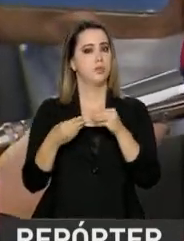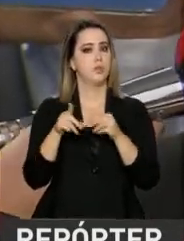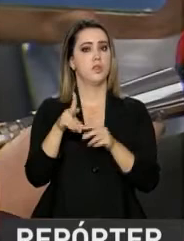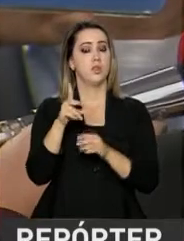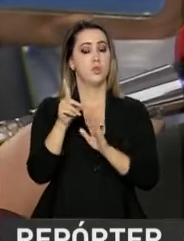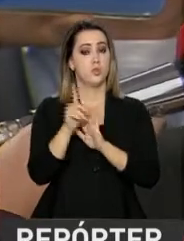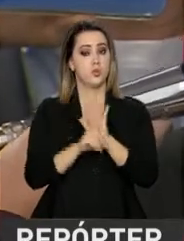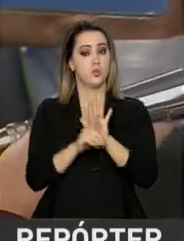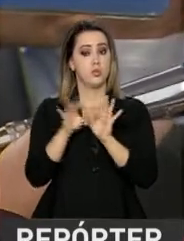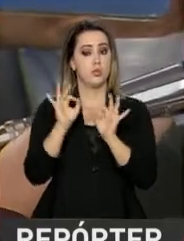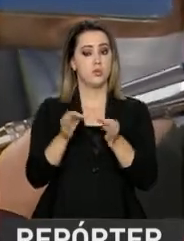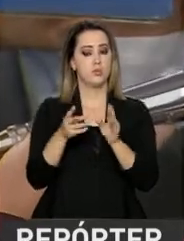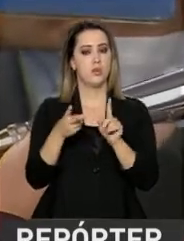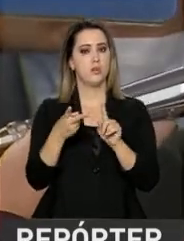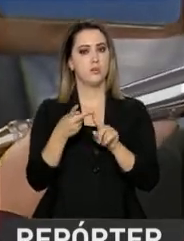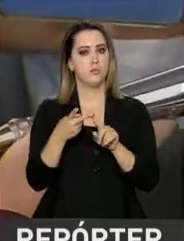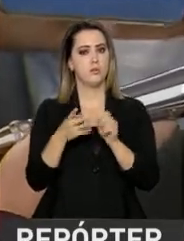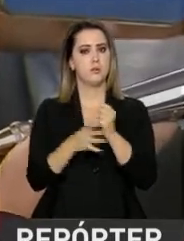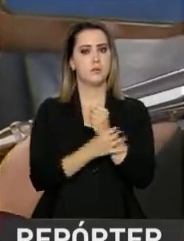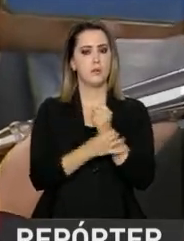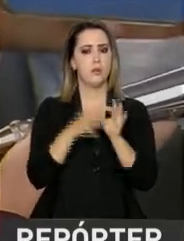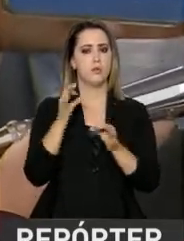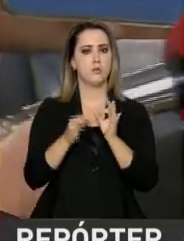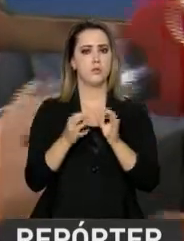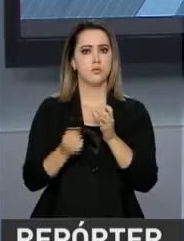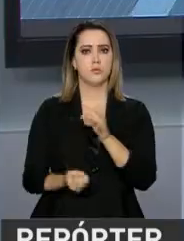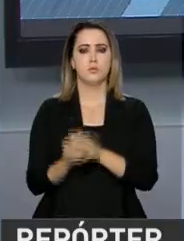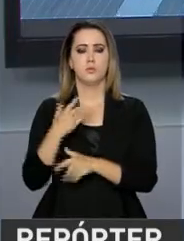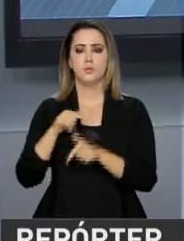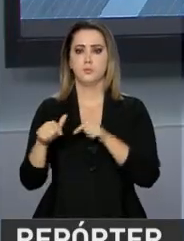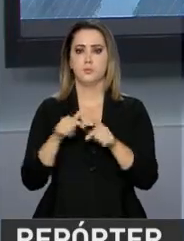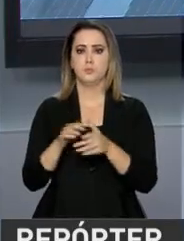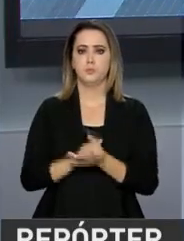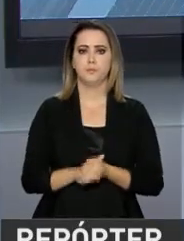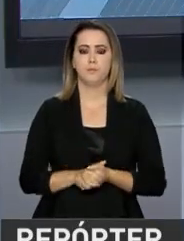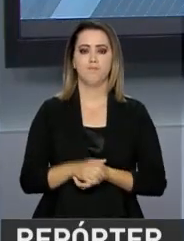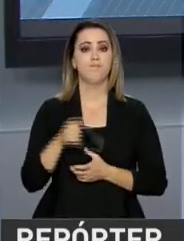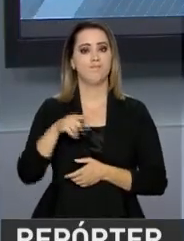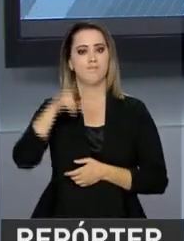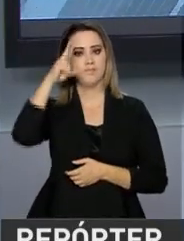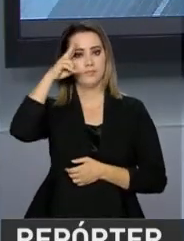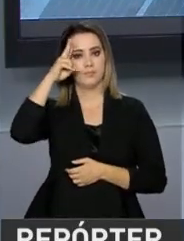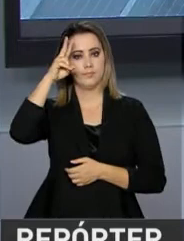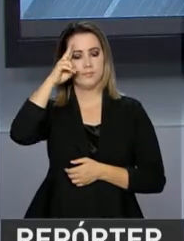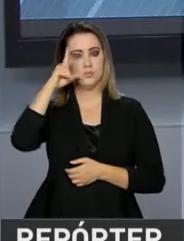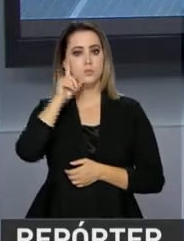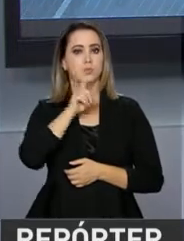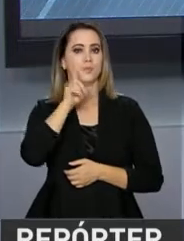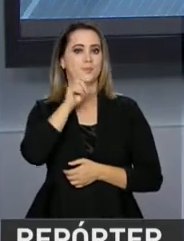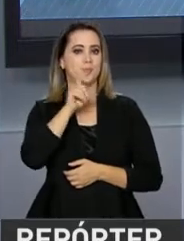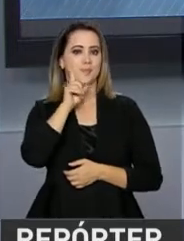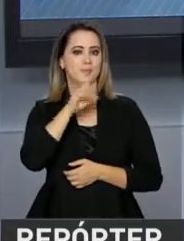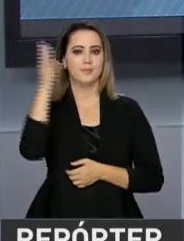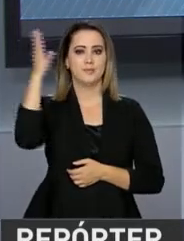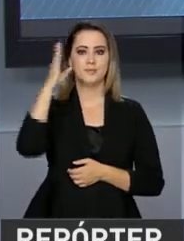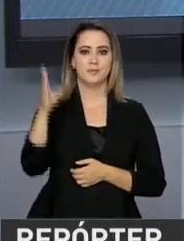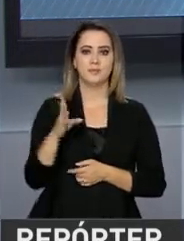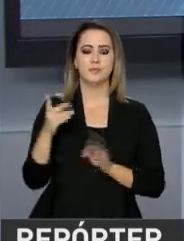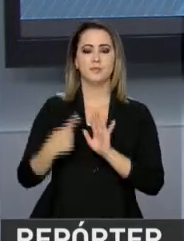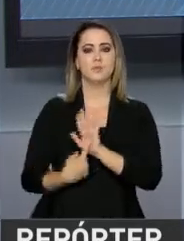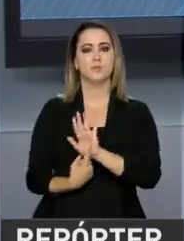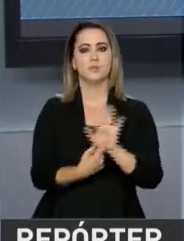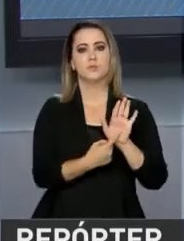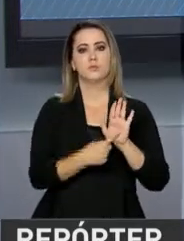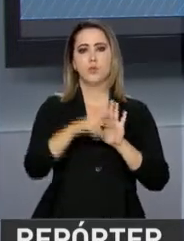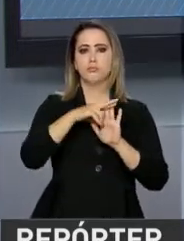direitos segurança jurídica e geração de empregos nesta segunda feira em nova york nos estados unidos o brasil